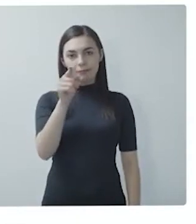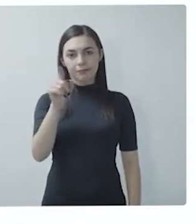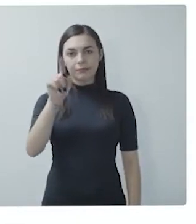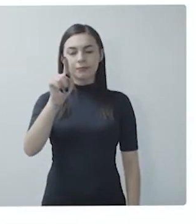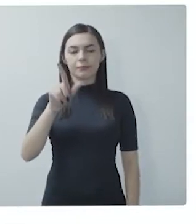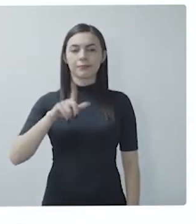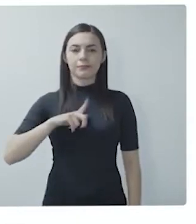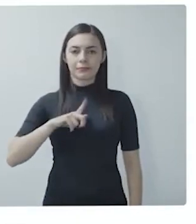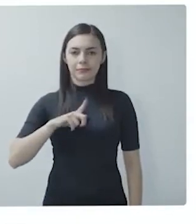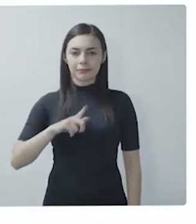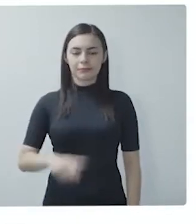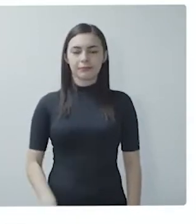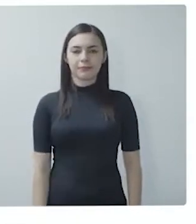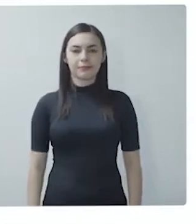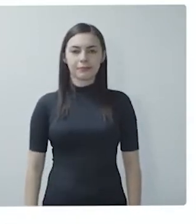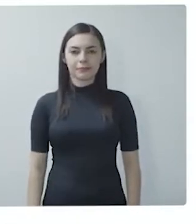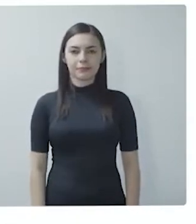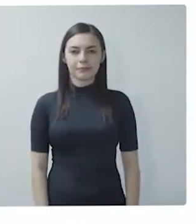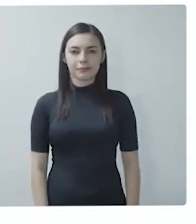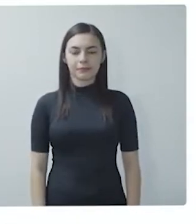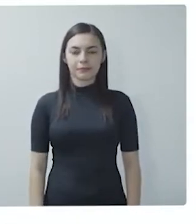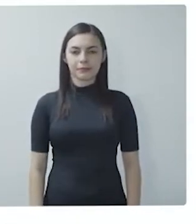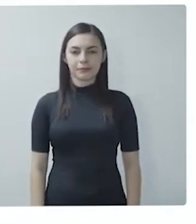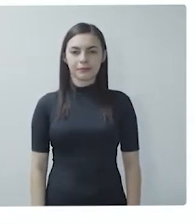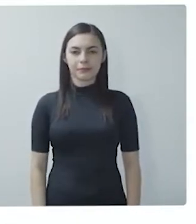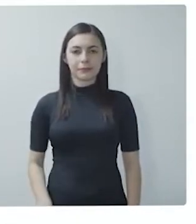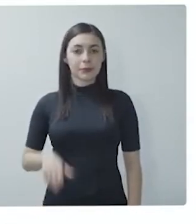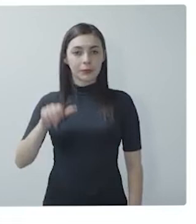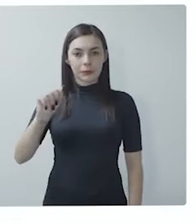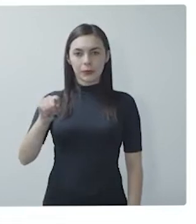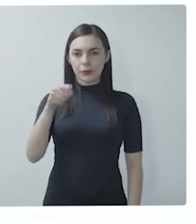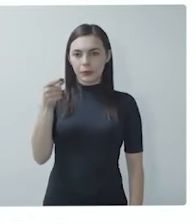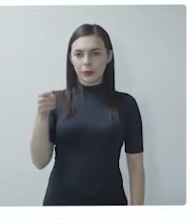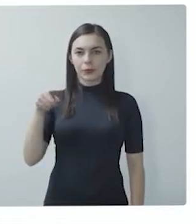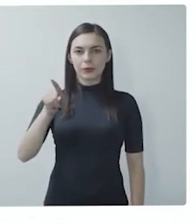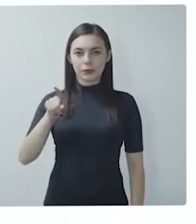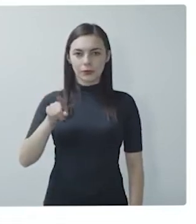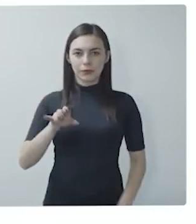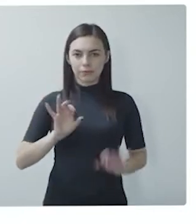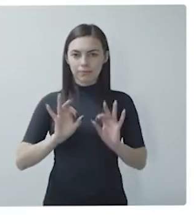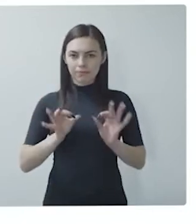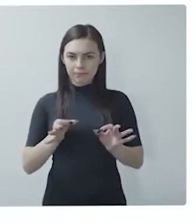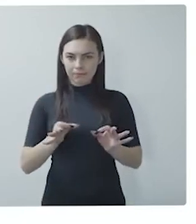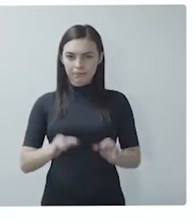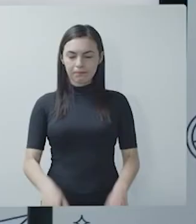temos o sinal lá em cima, que é o tio. Certo?